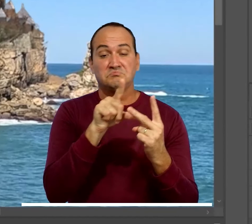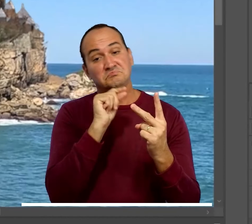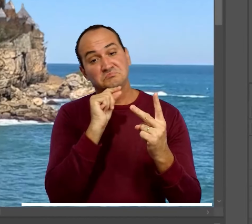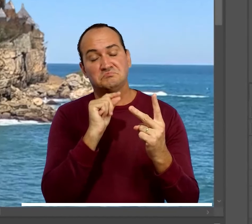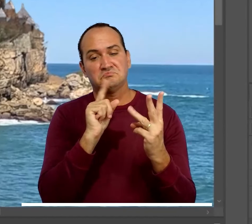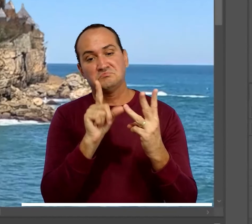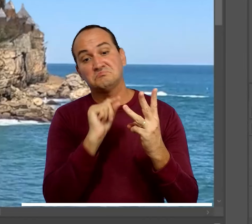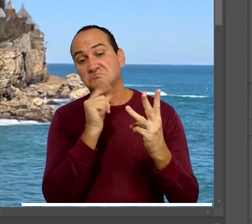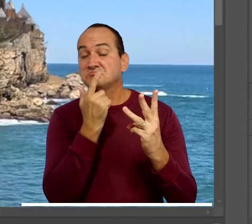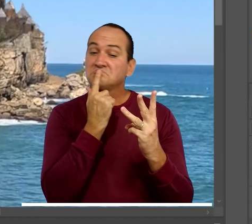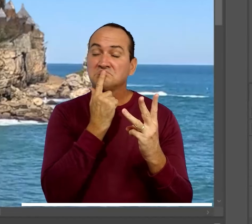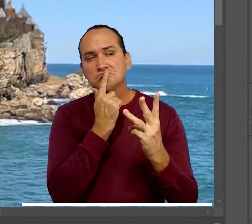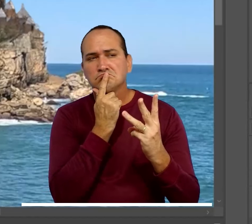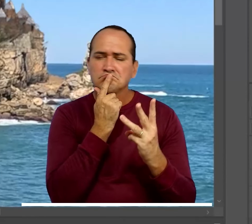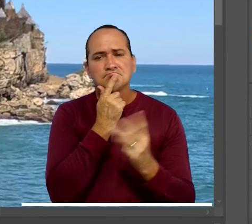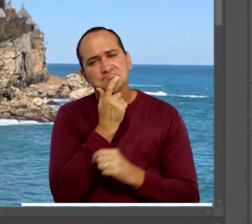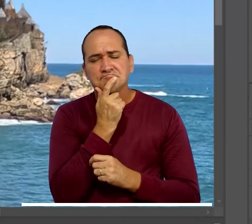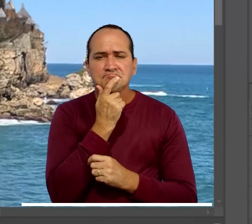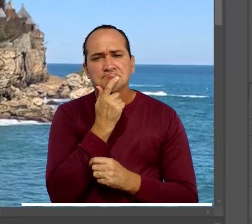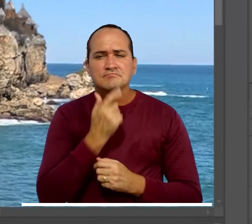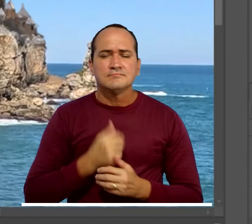terceira.